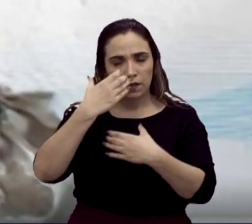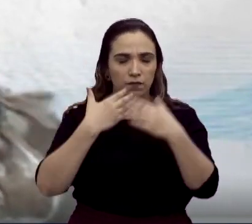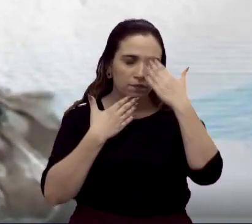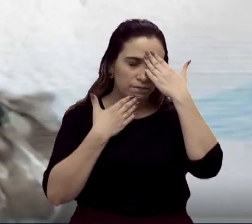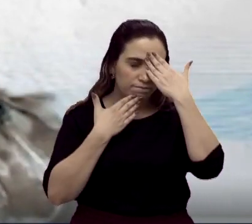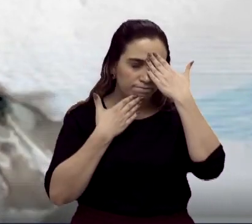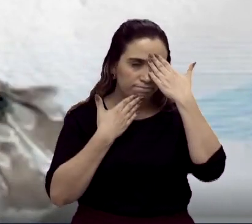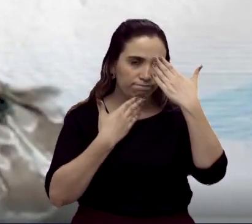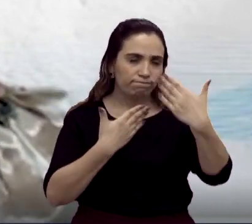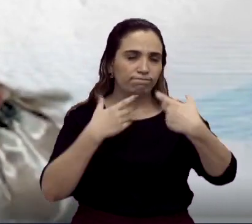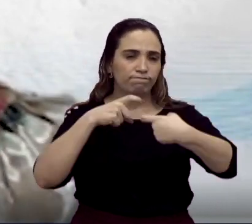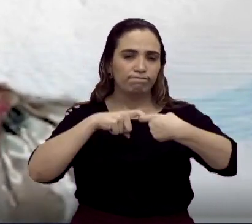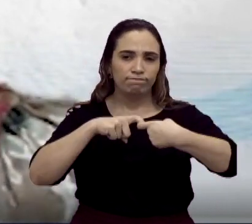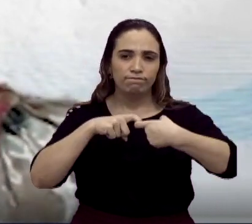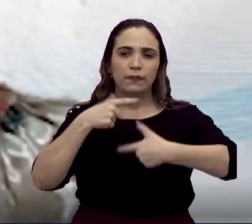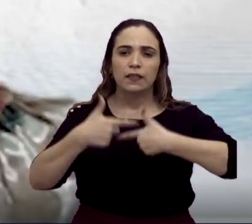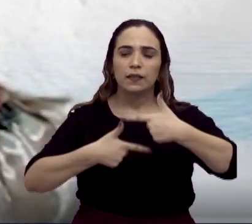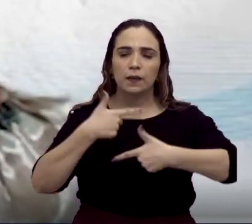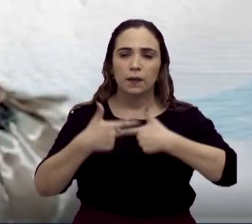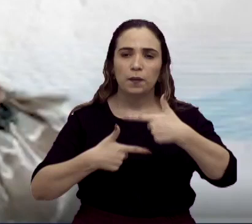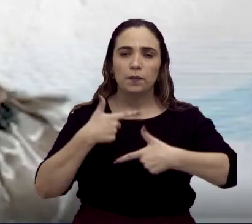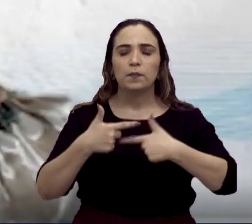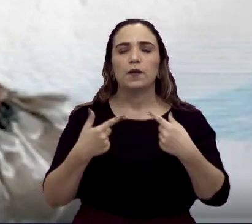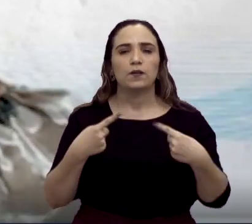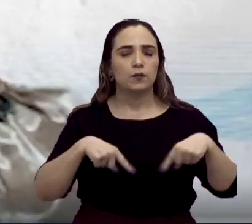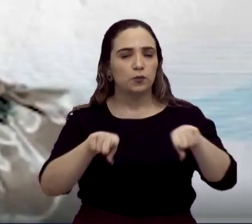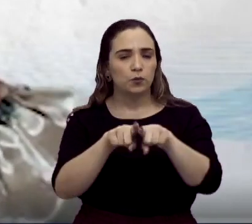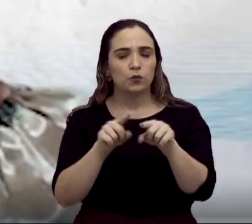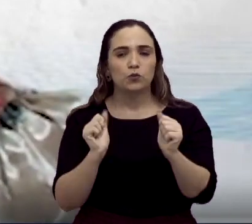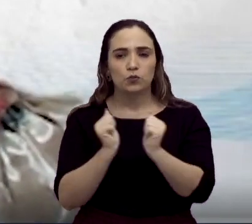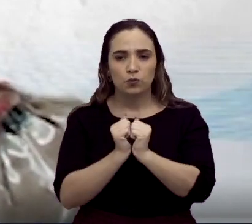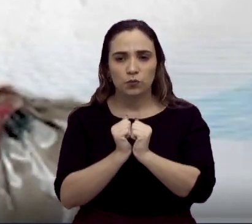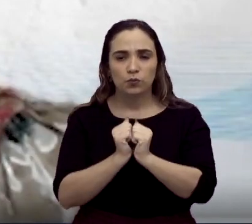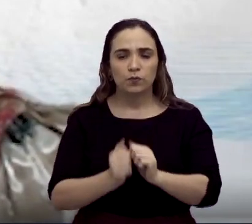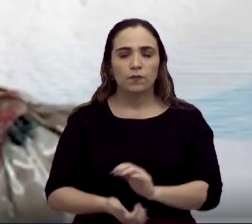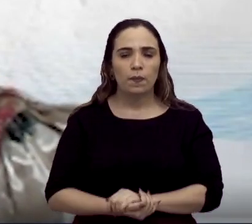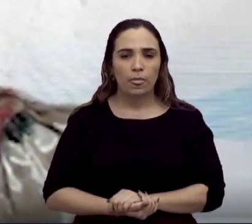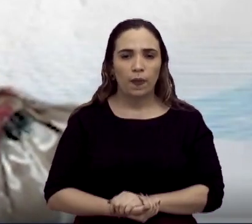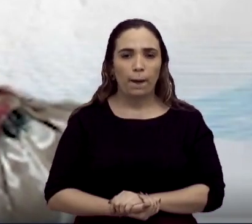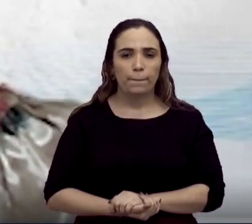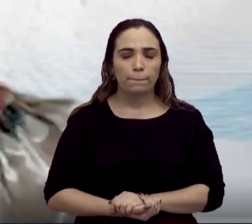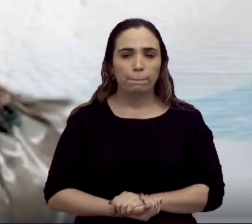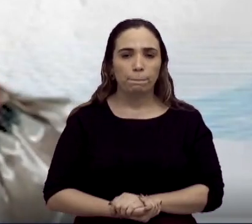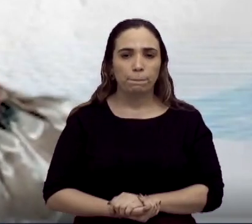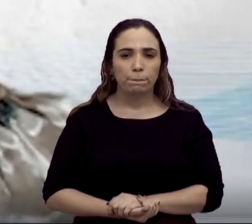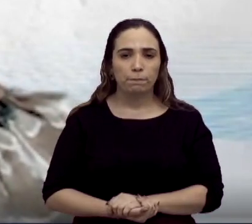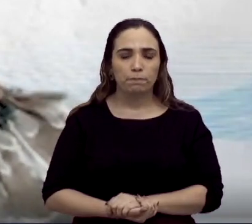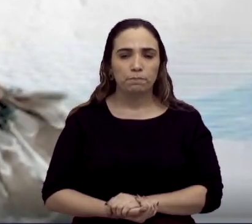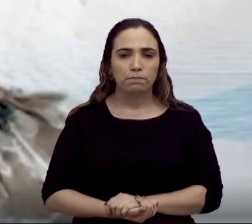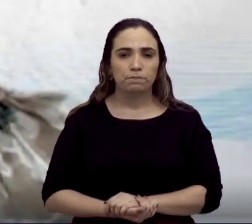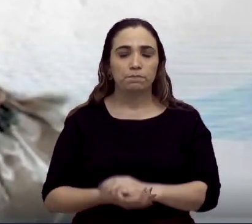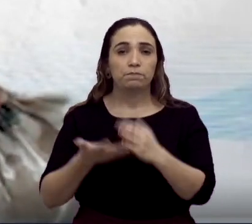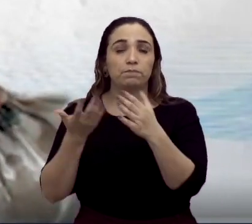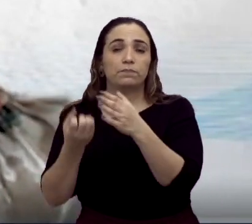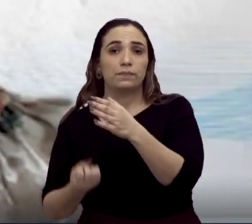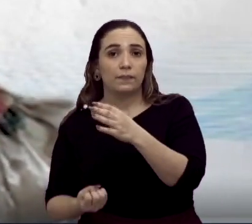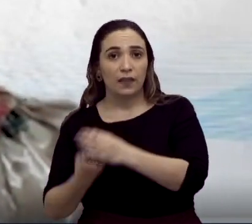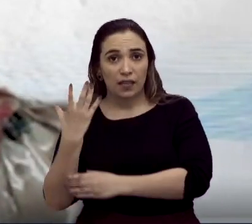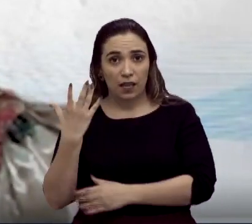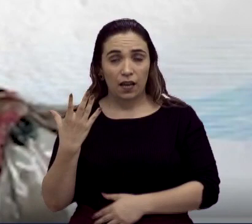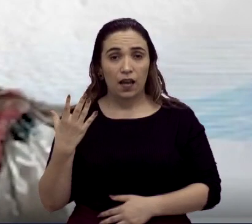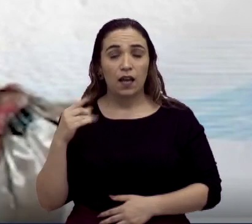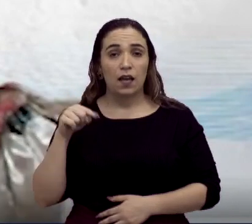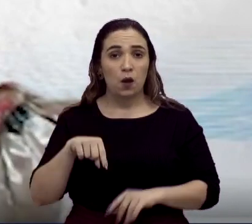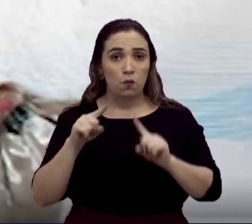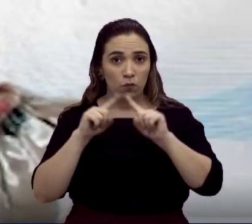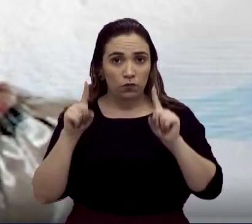aí também por todo apoio e parceria, que a implementação de qualquer serviço não é fácil,